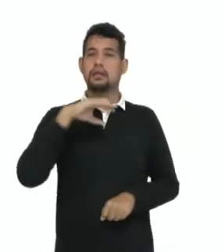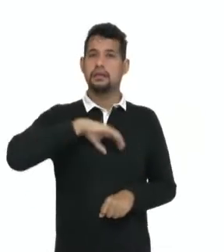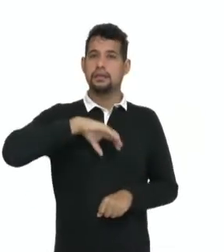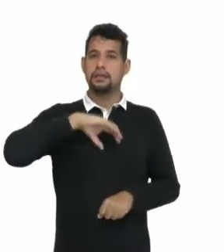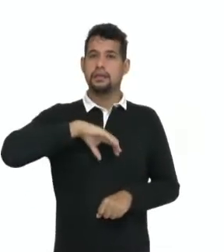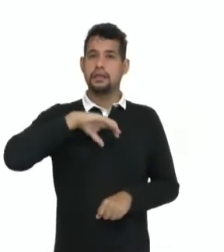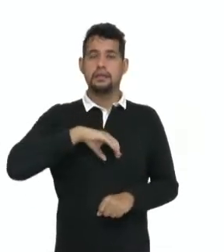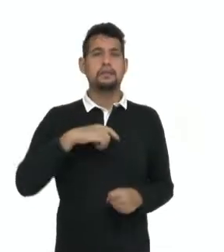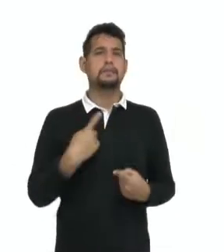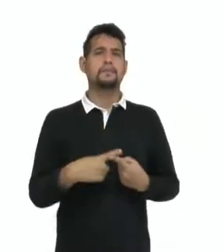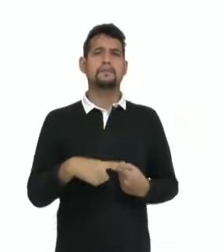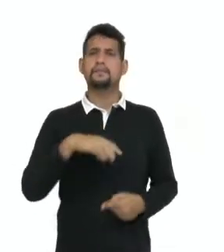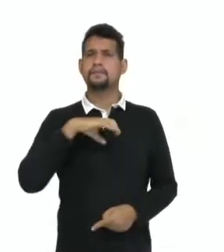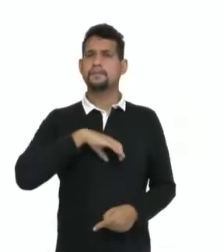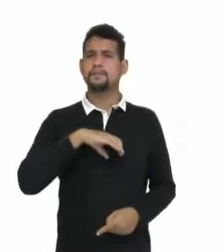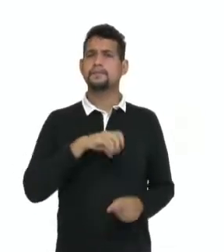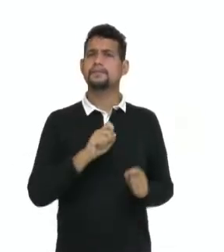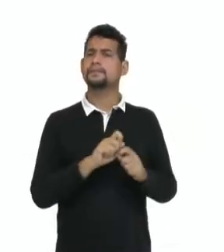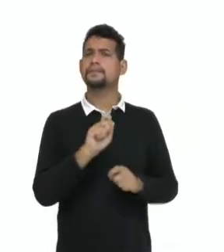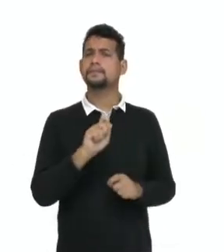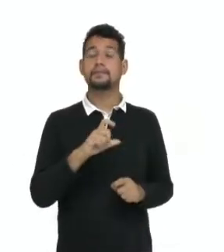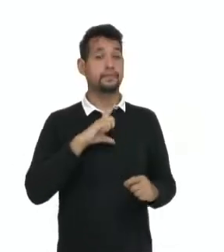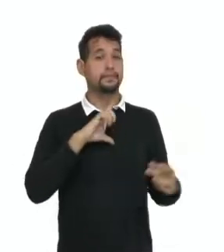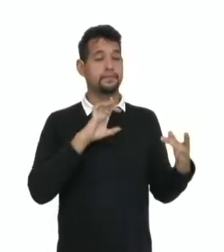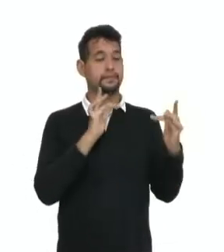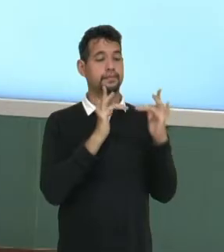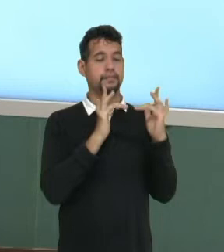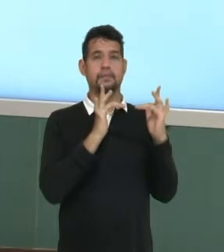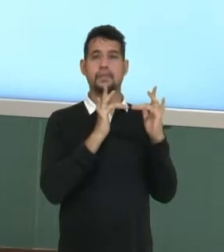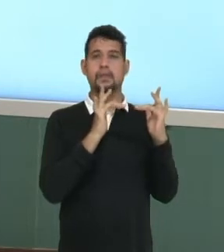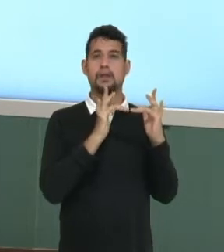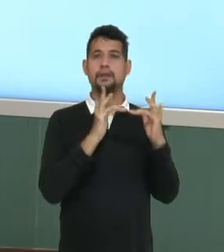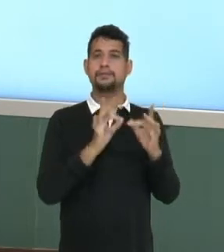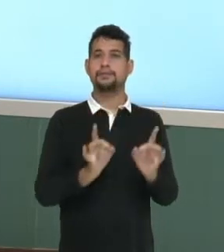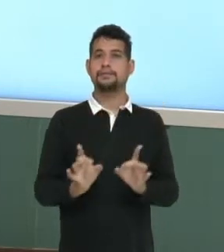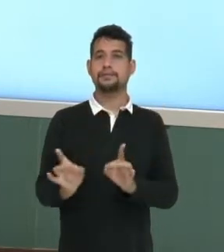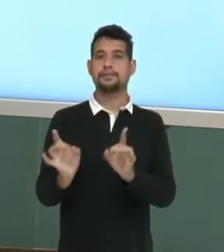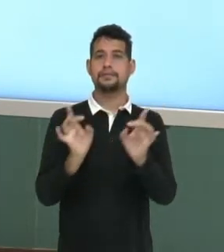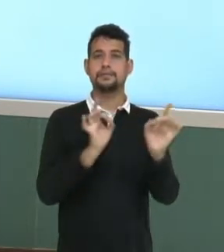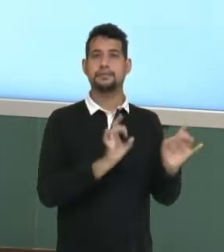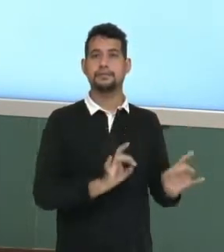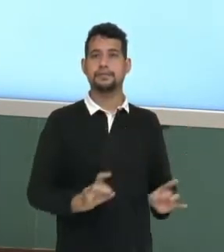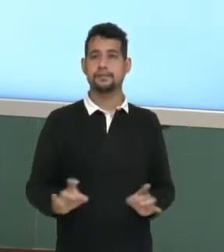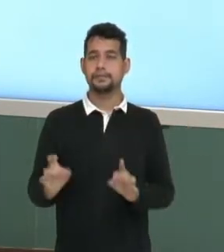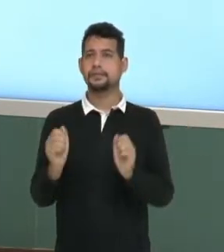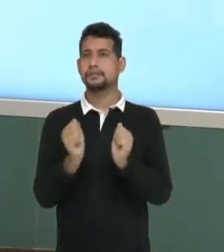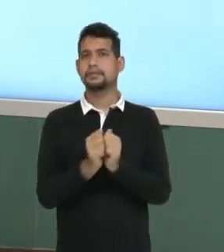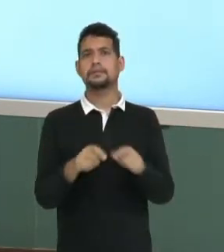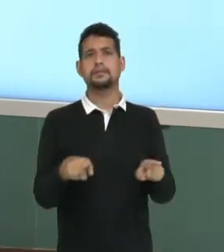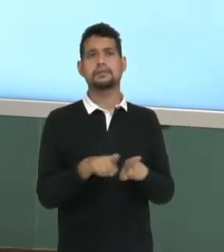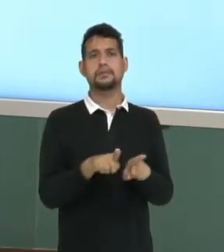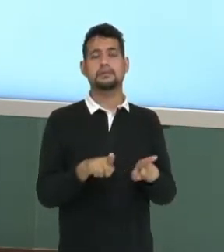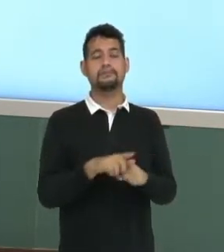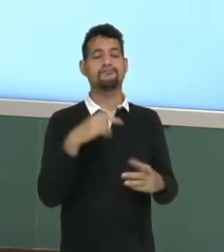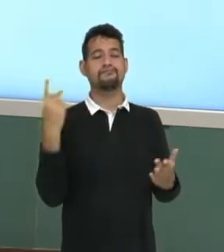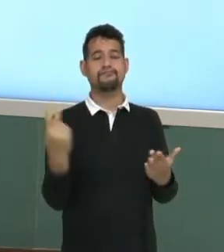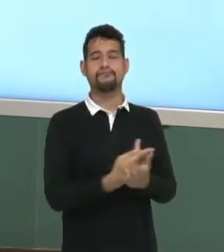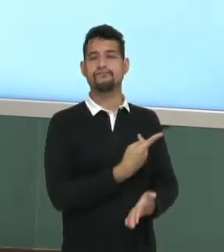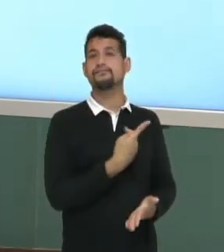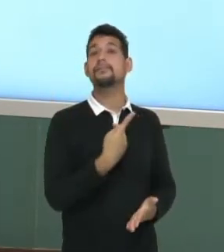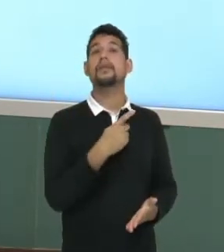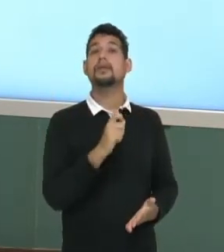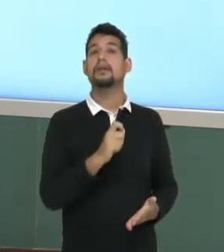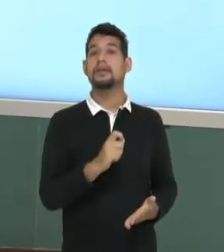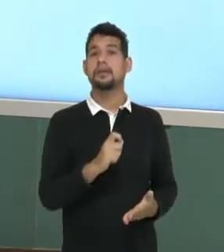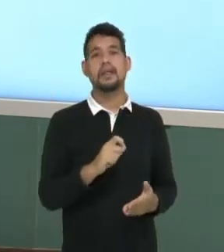que Portugal manteve as relações comerciais com a Inglaterra, desrespeitando assim o